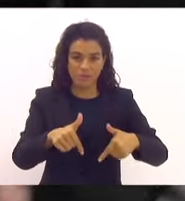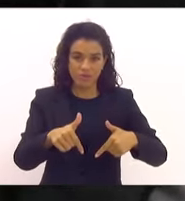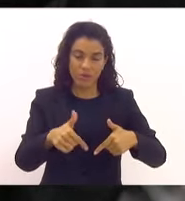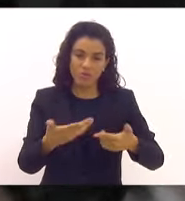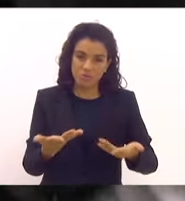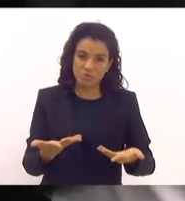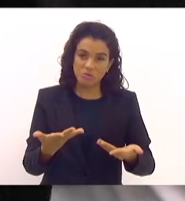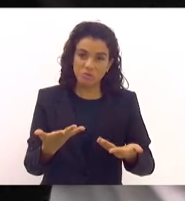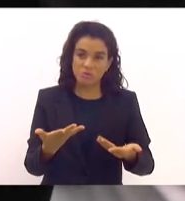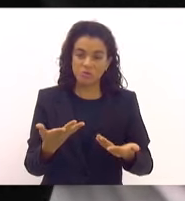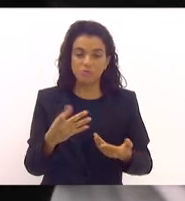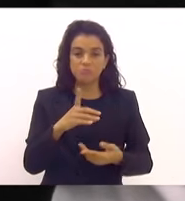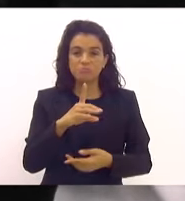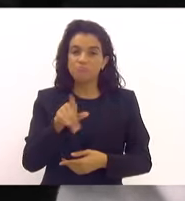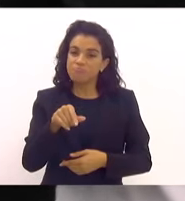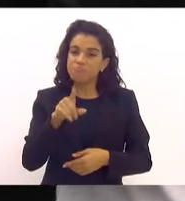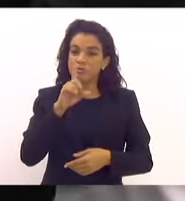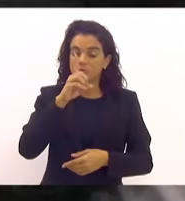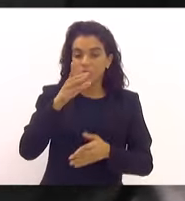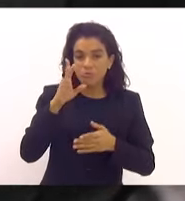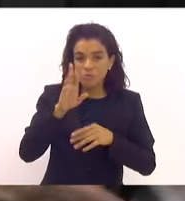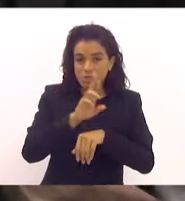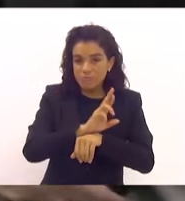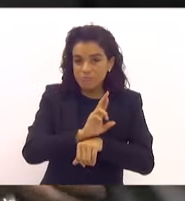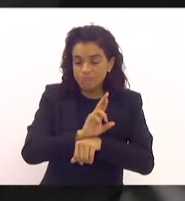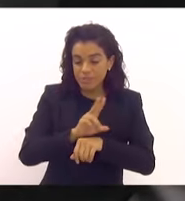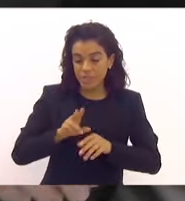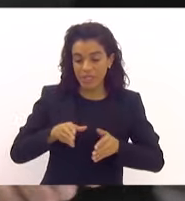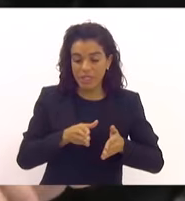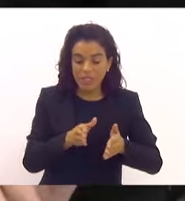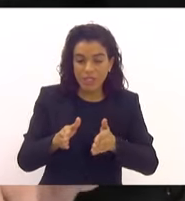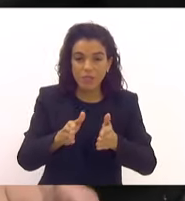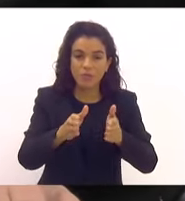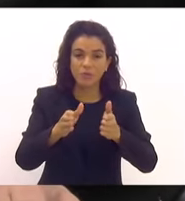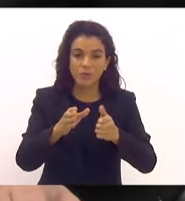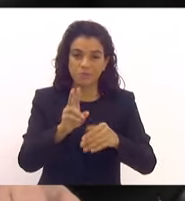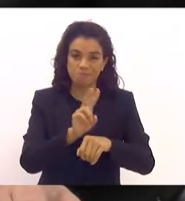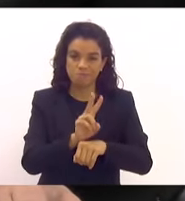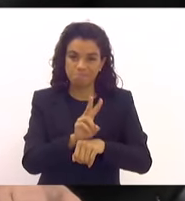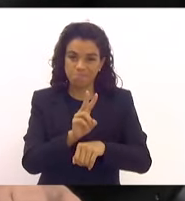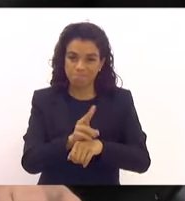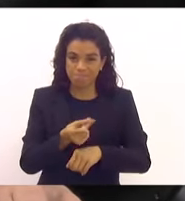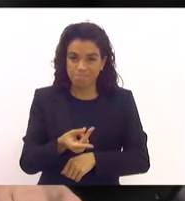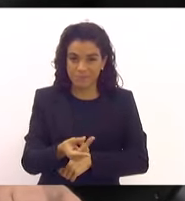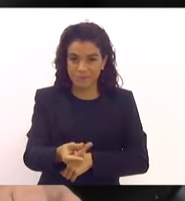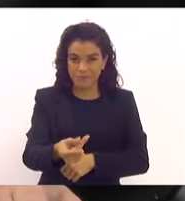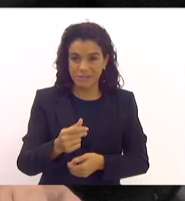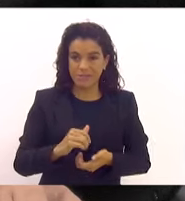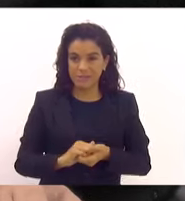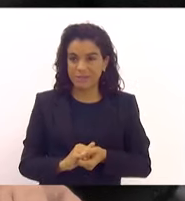rios que são declarados de preservação permanente, como